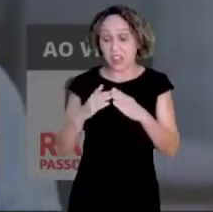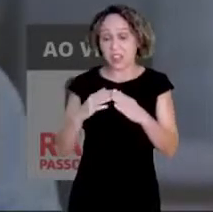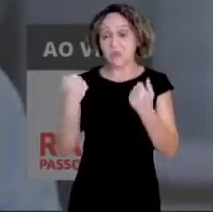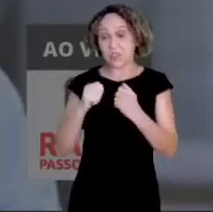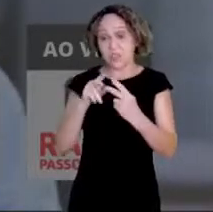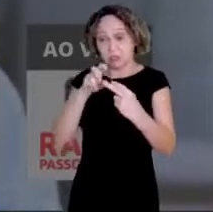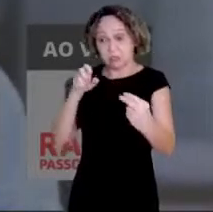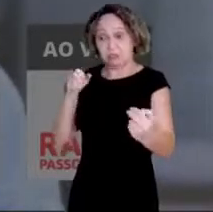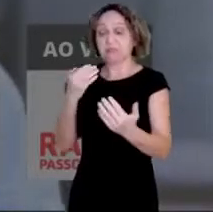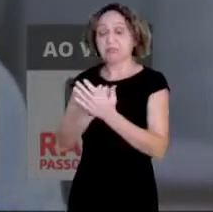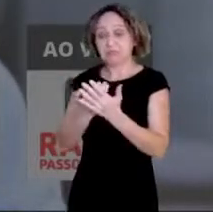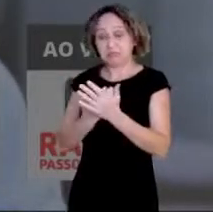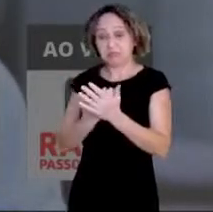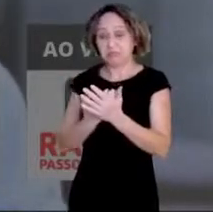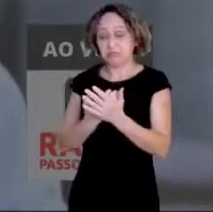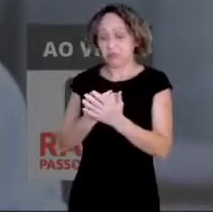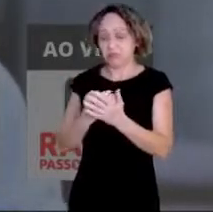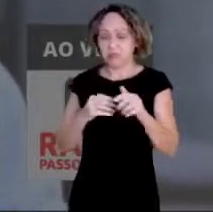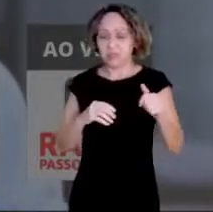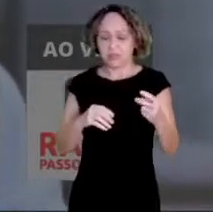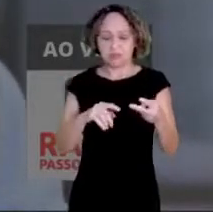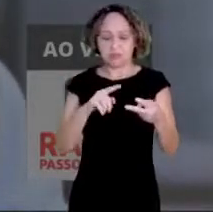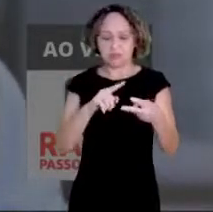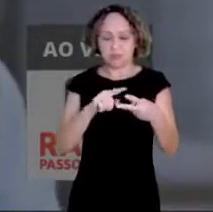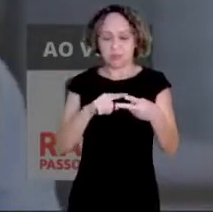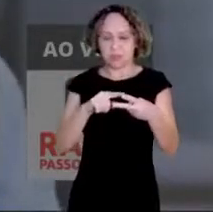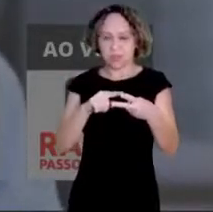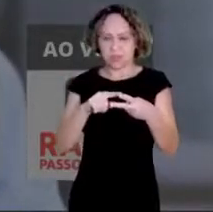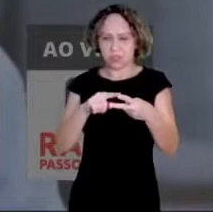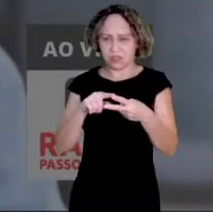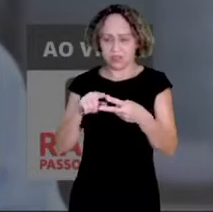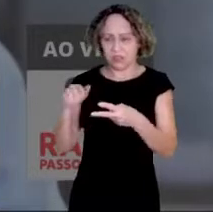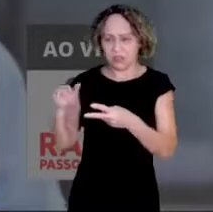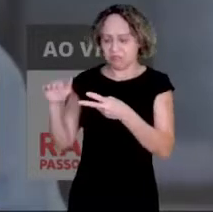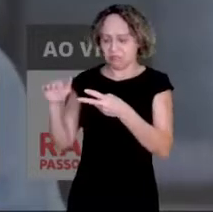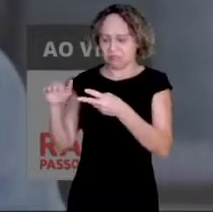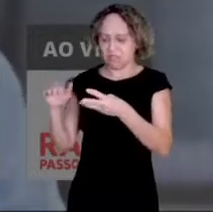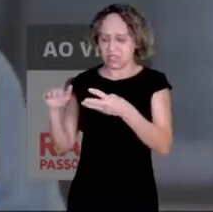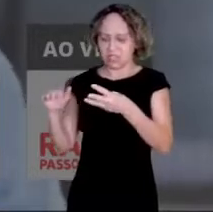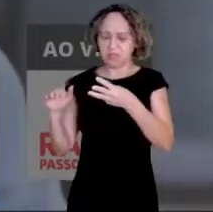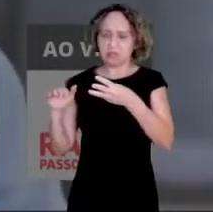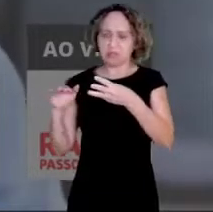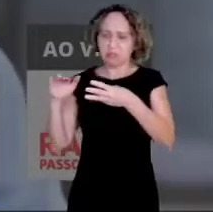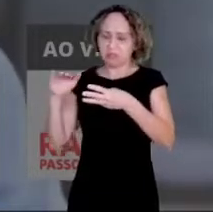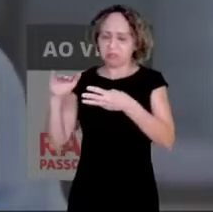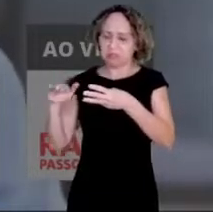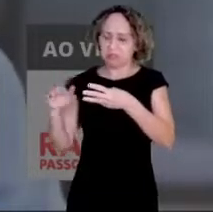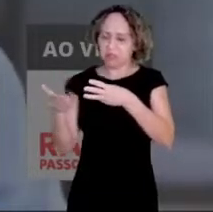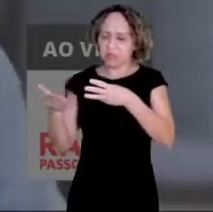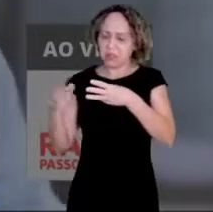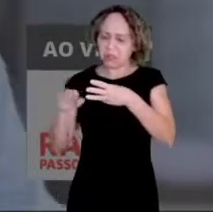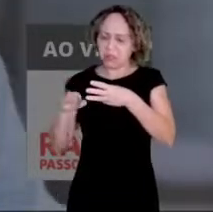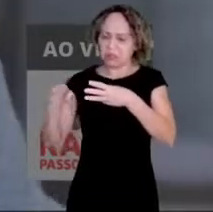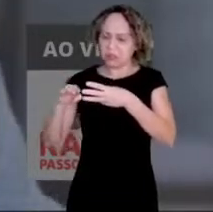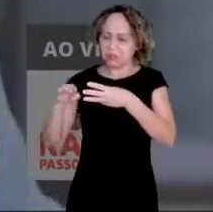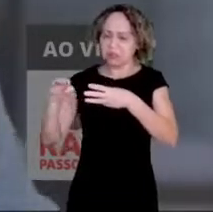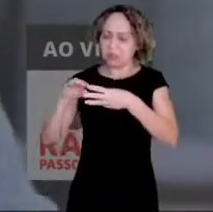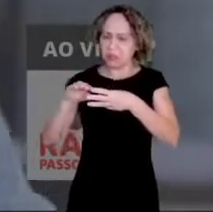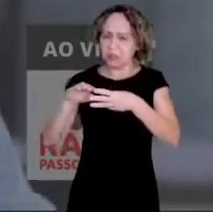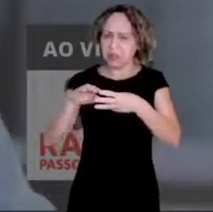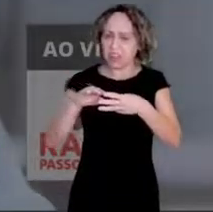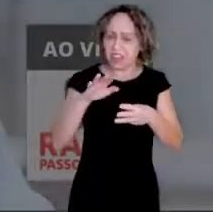ela é dada num banco de escola. É lá que a gente vê, sabe, quem é inteligente ou quem não é